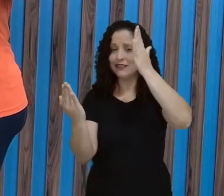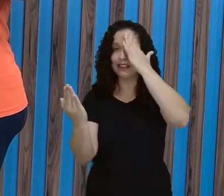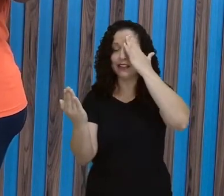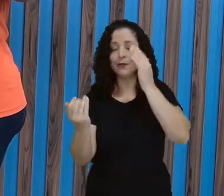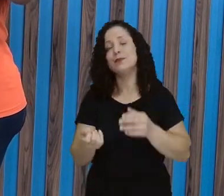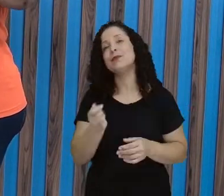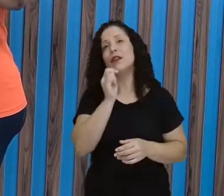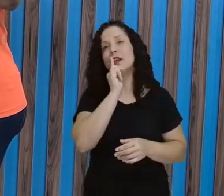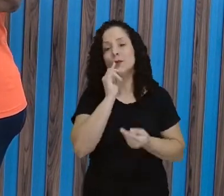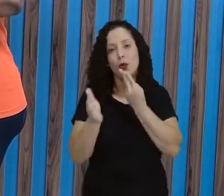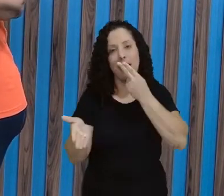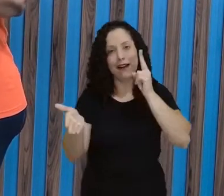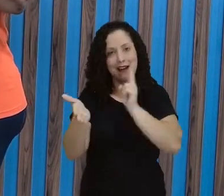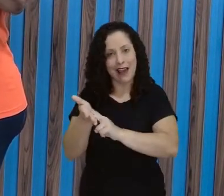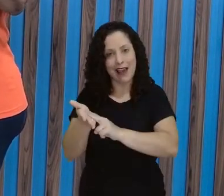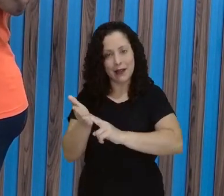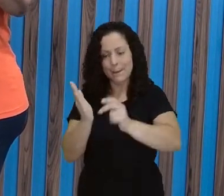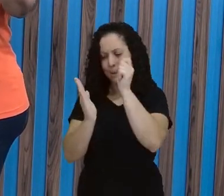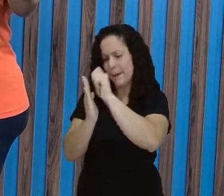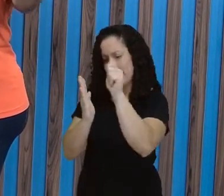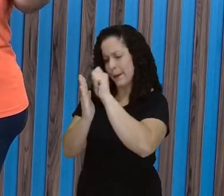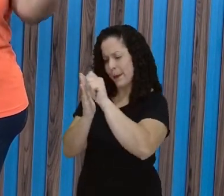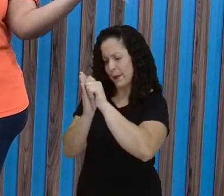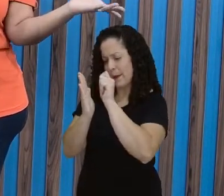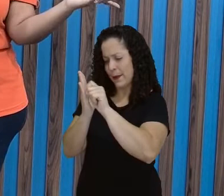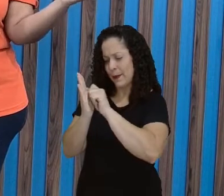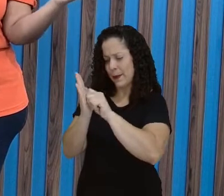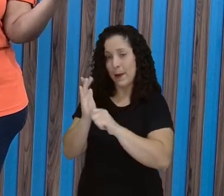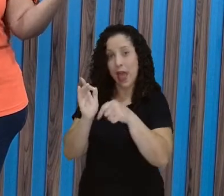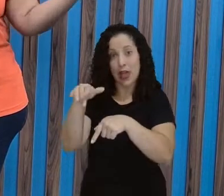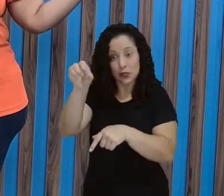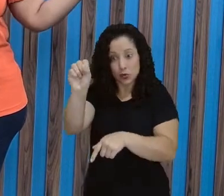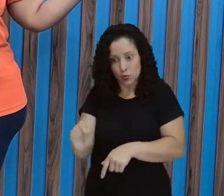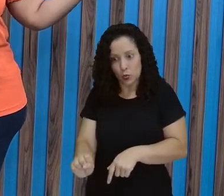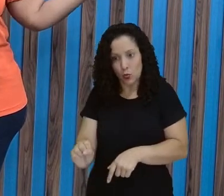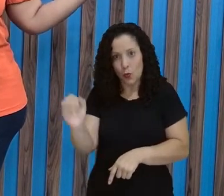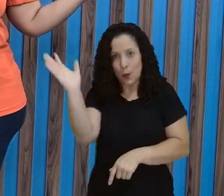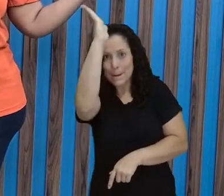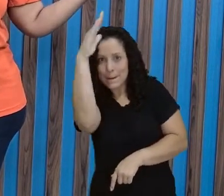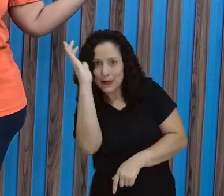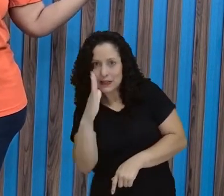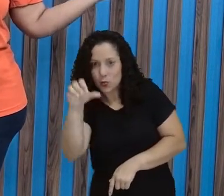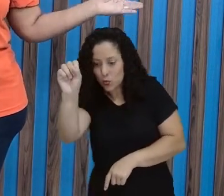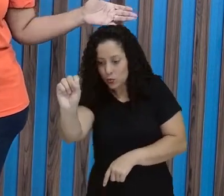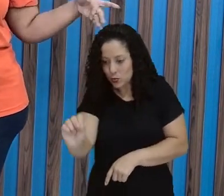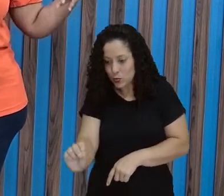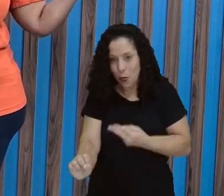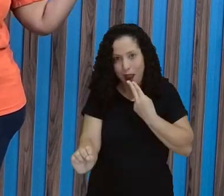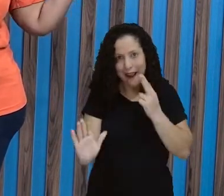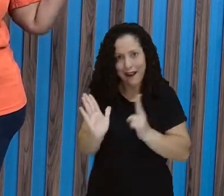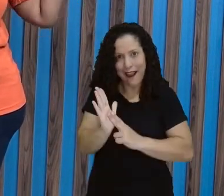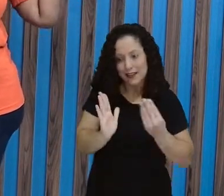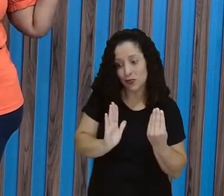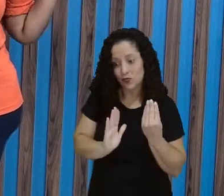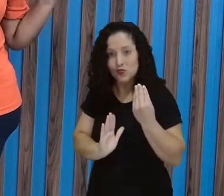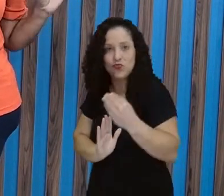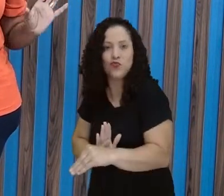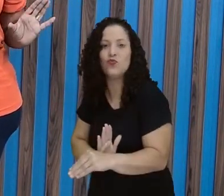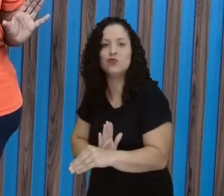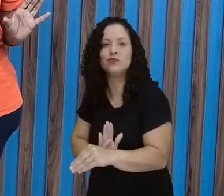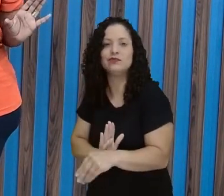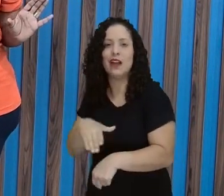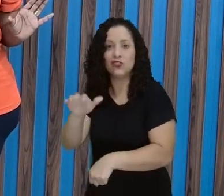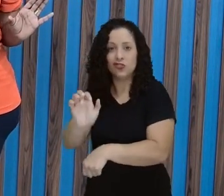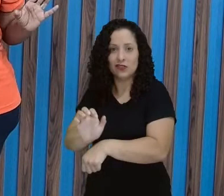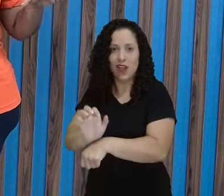sua carta e ela foi lá para o sul do país, Rio Grande do Sul, Santa Catarina, é um estado